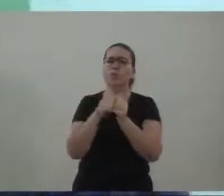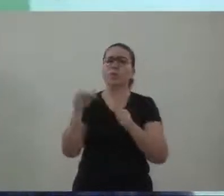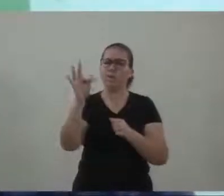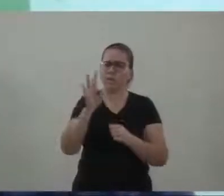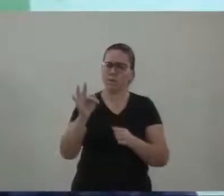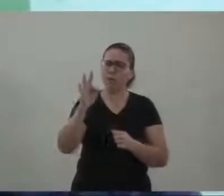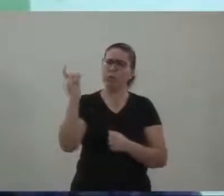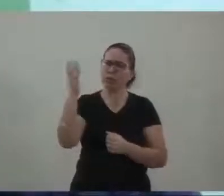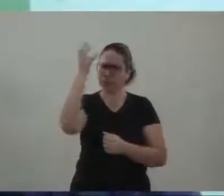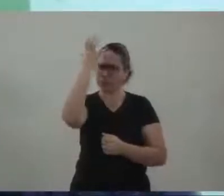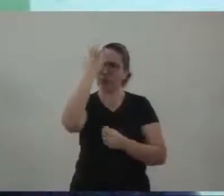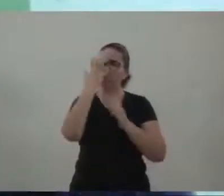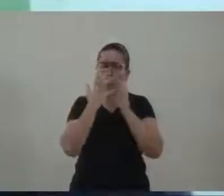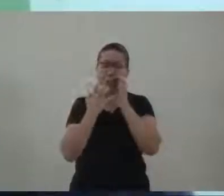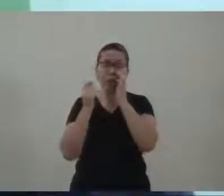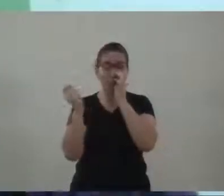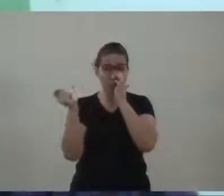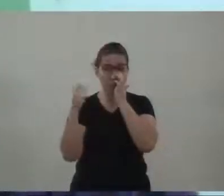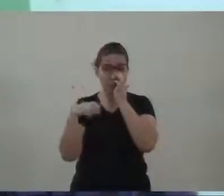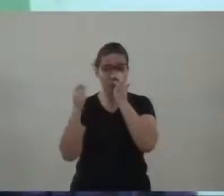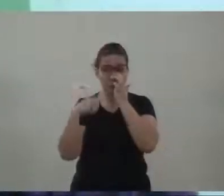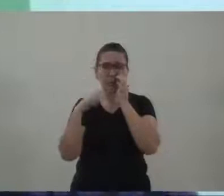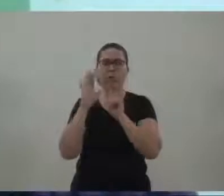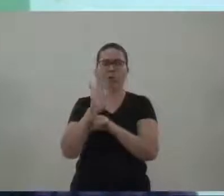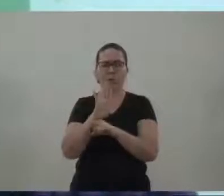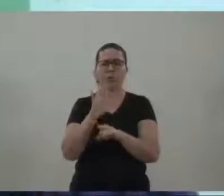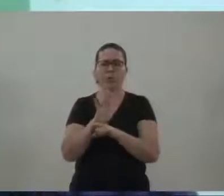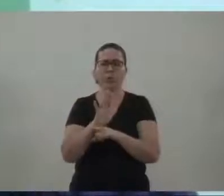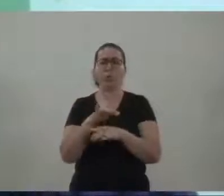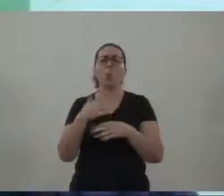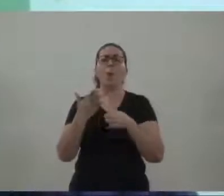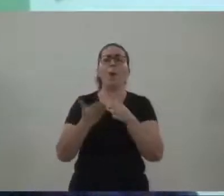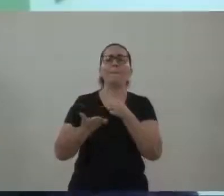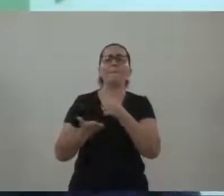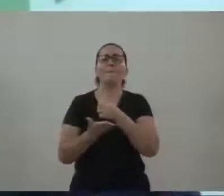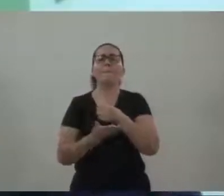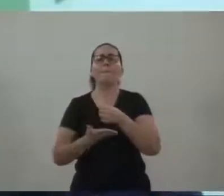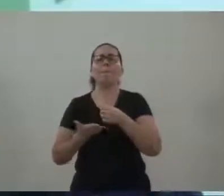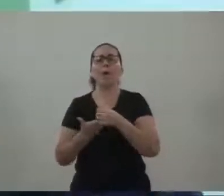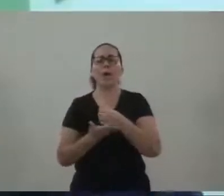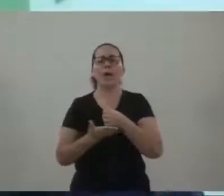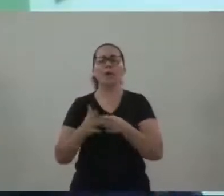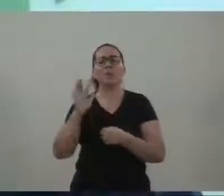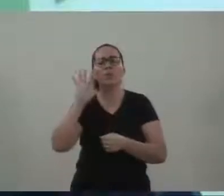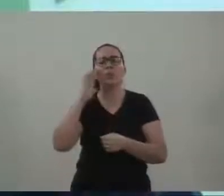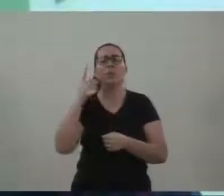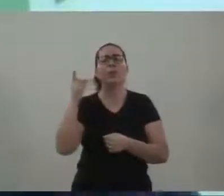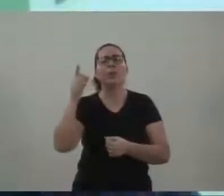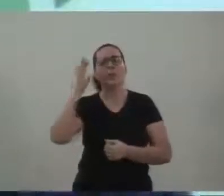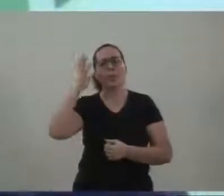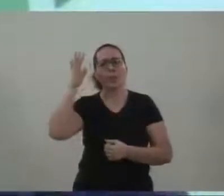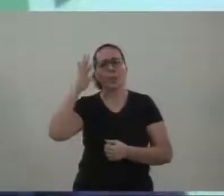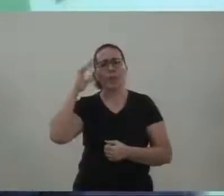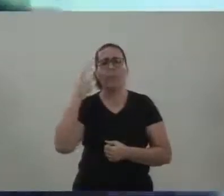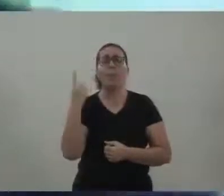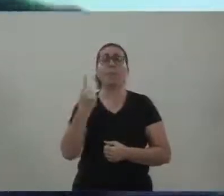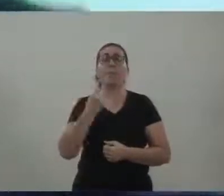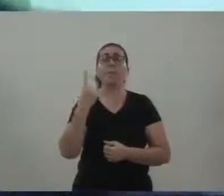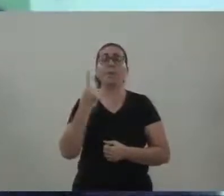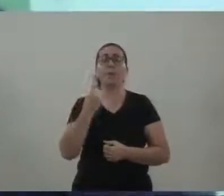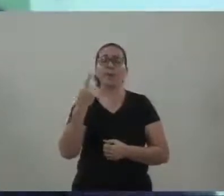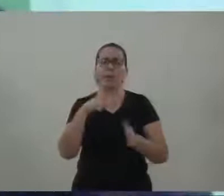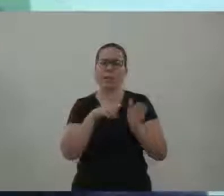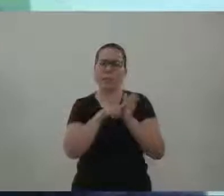né? Grupos sérios que podem nos ajudar. E qual que é o básico da solução deles ali? O que eles estão enxergando? Primeiro passo